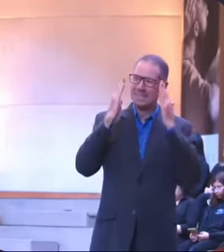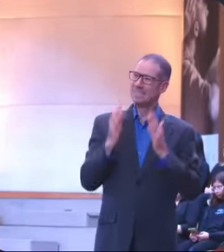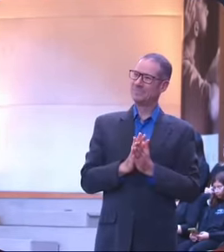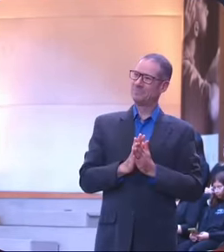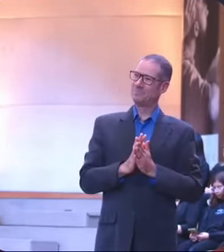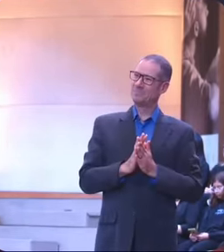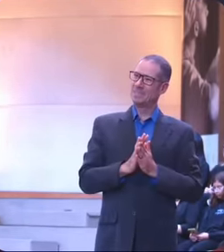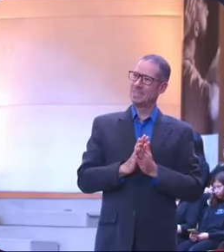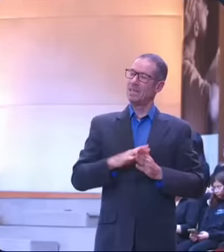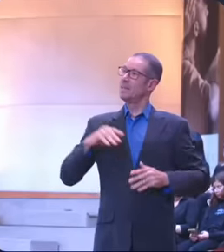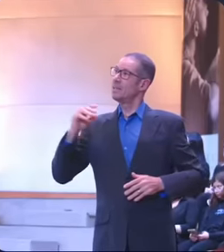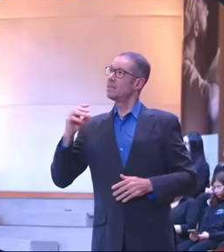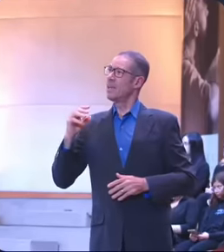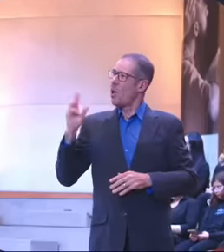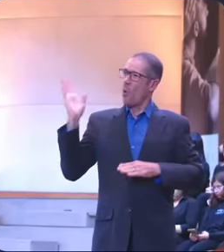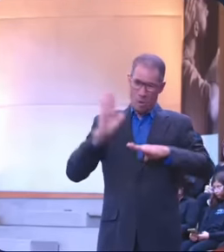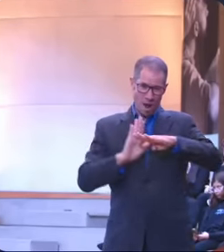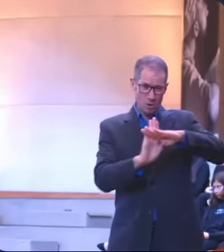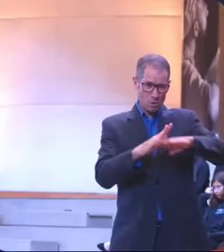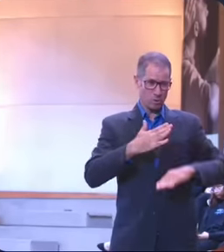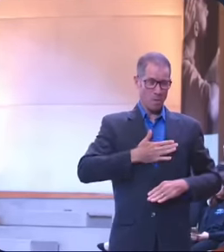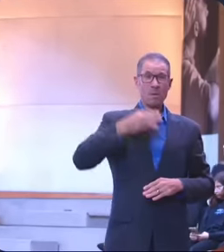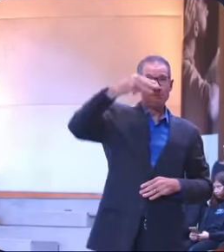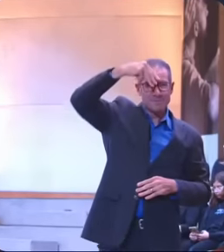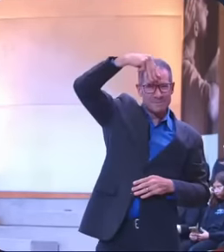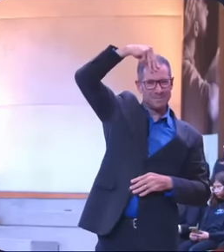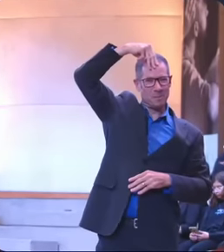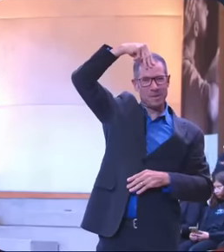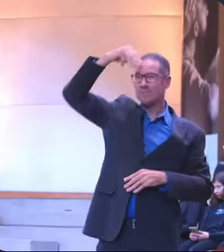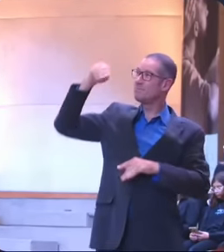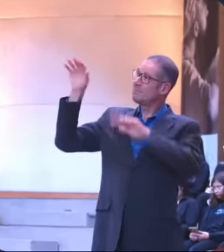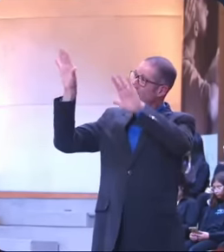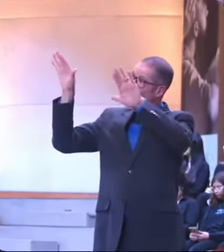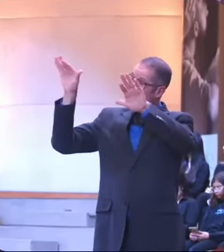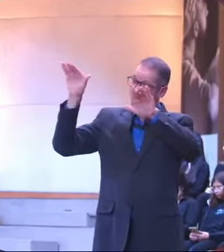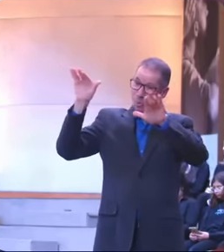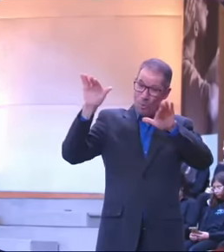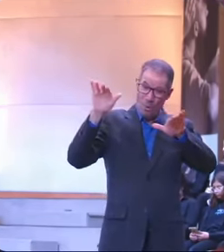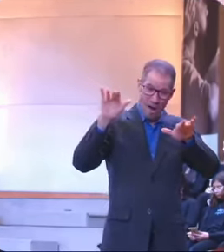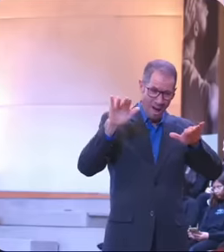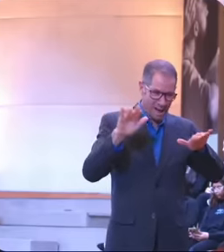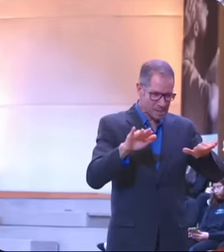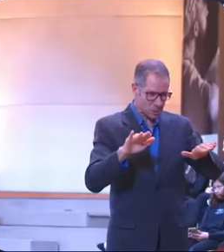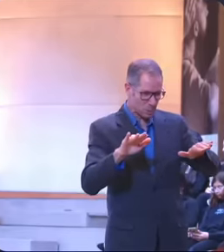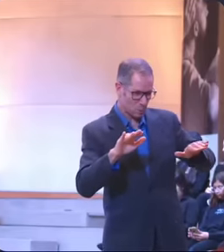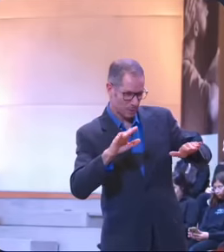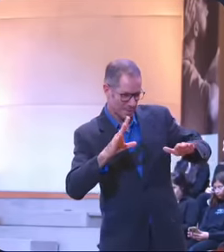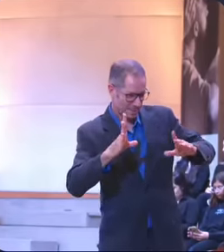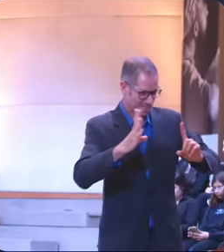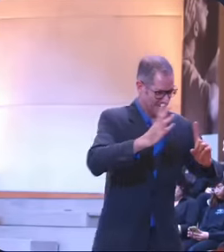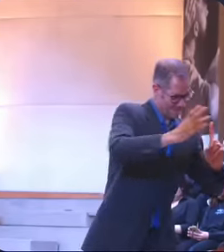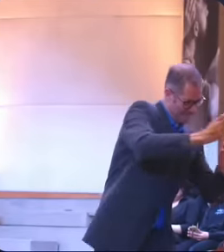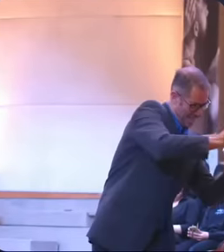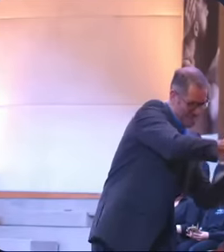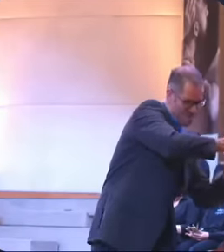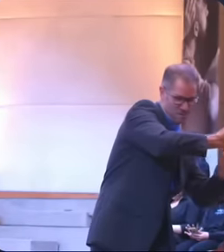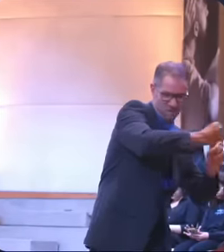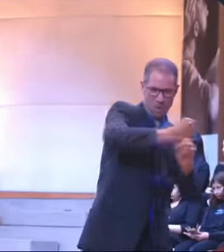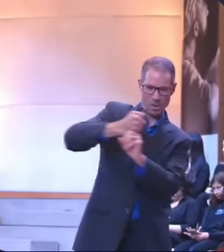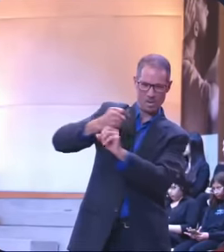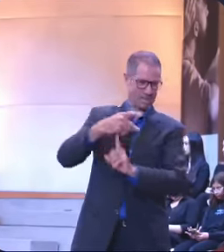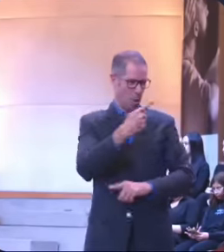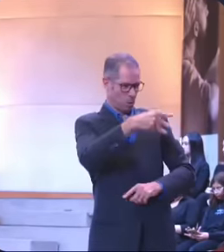então salva o meu sobrinho. E o Senhor manda os anjos dele arrancarem à força o seu sobrinho